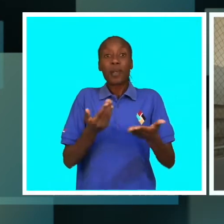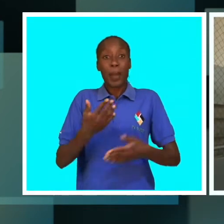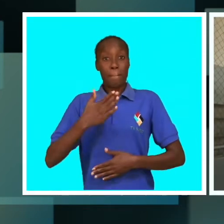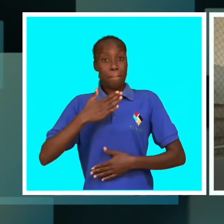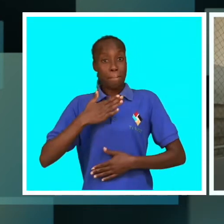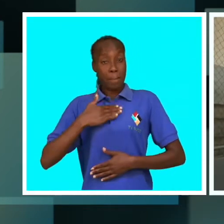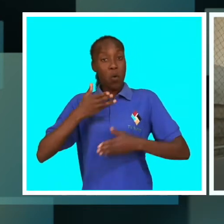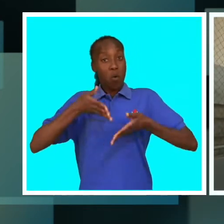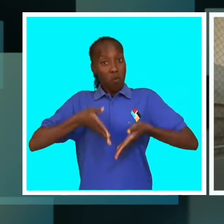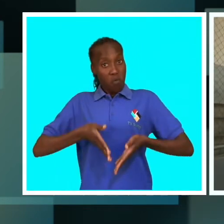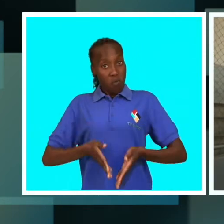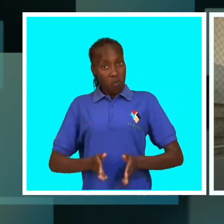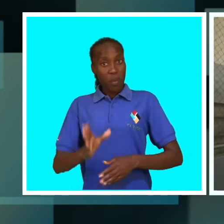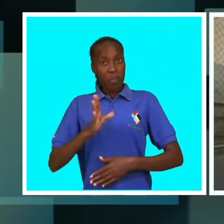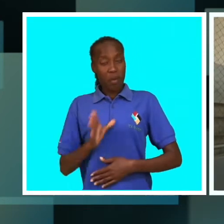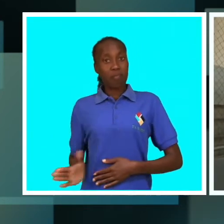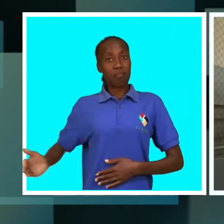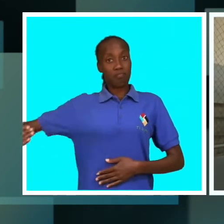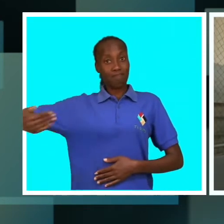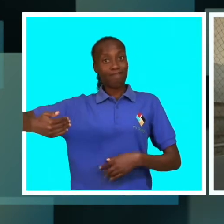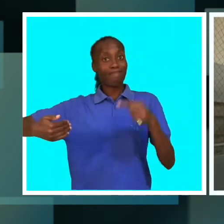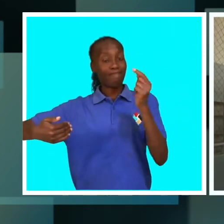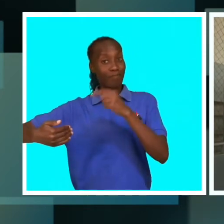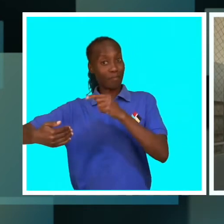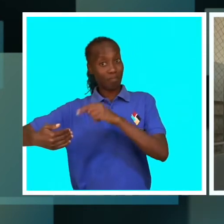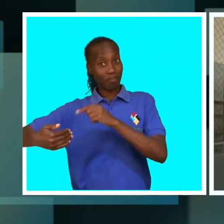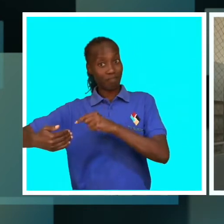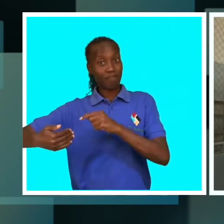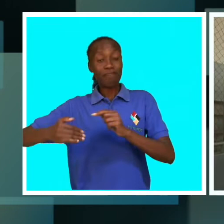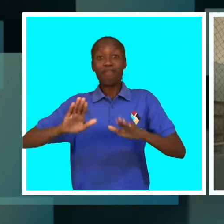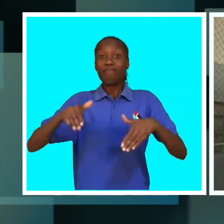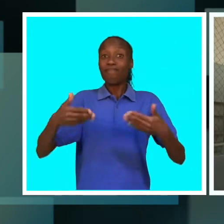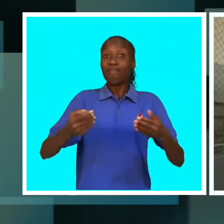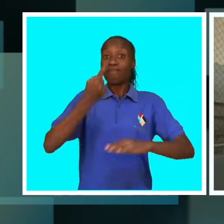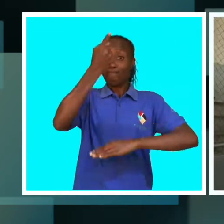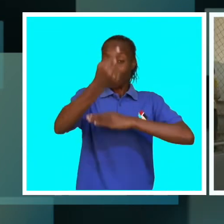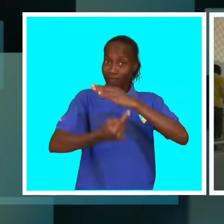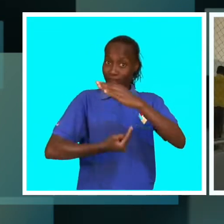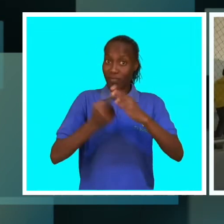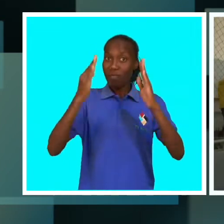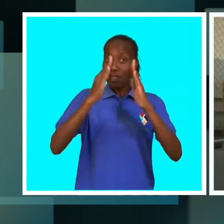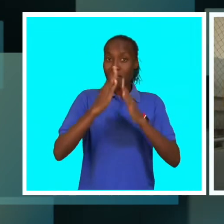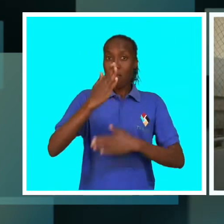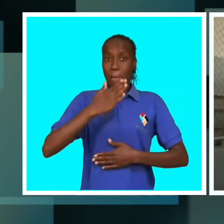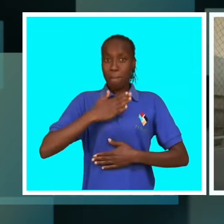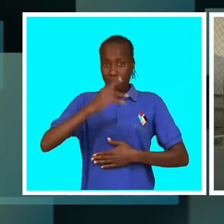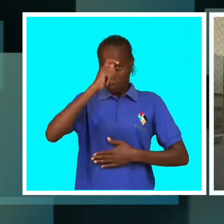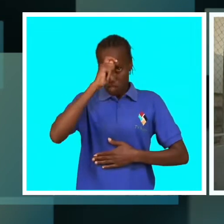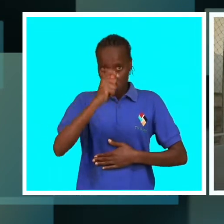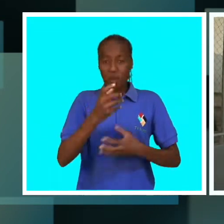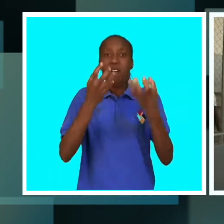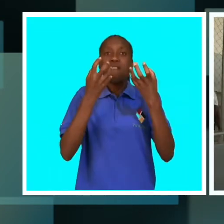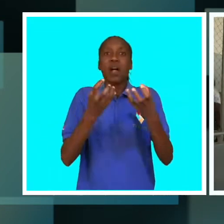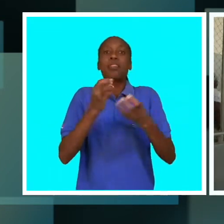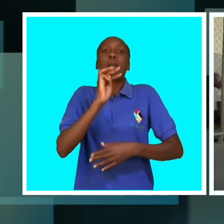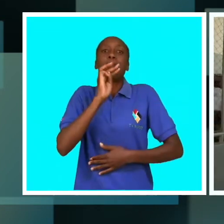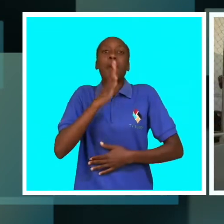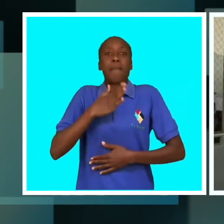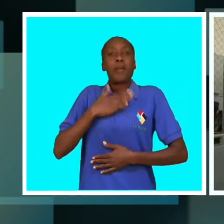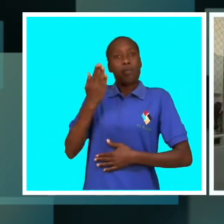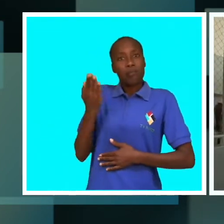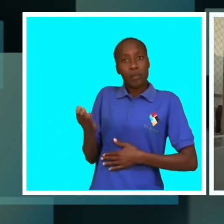quando o meu filho vai levar a minha nora. Quando chega aqui em casa, não está me considerando